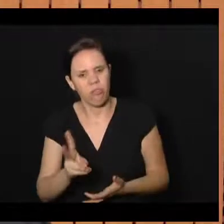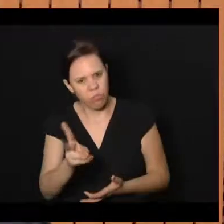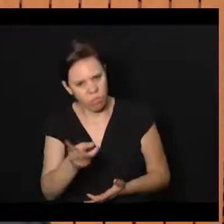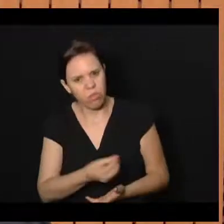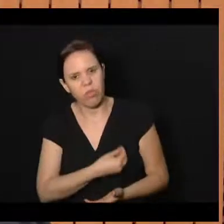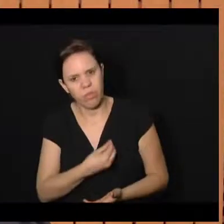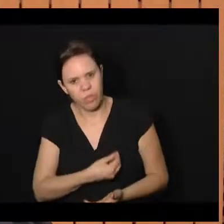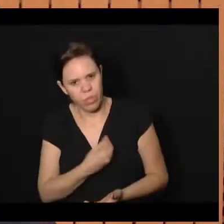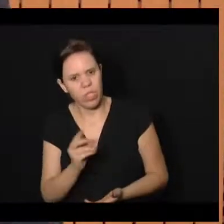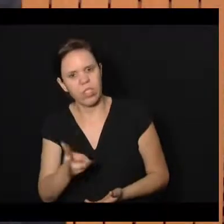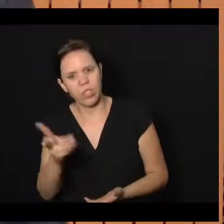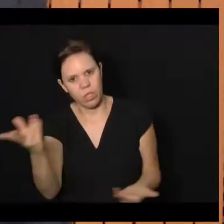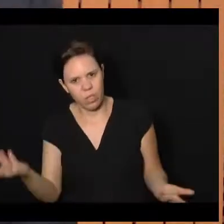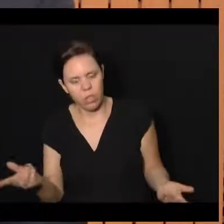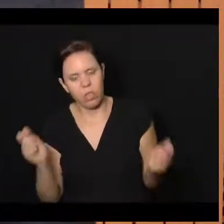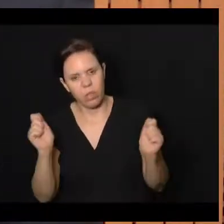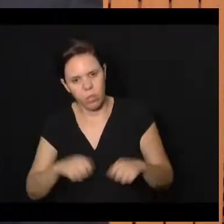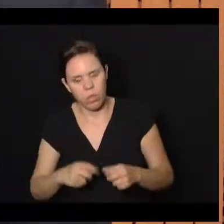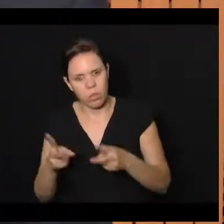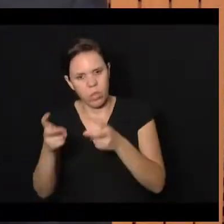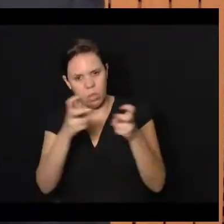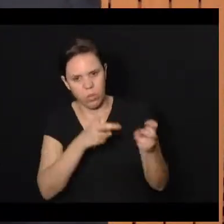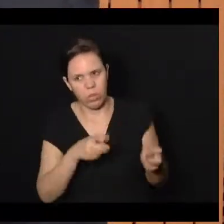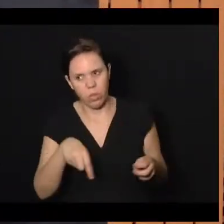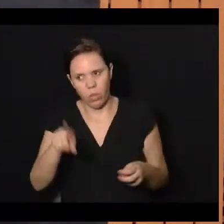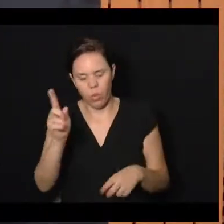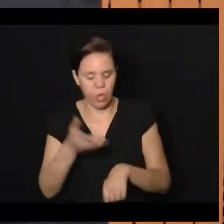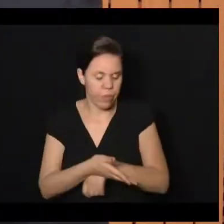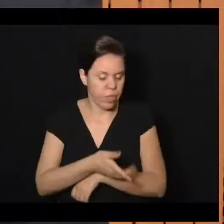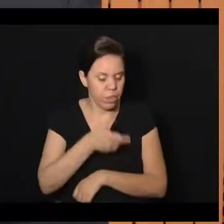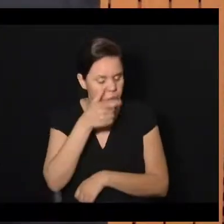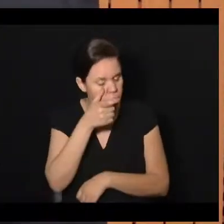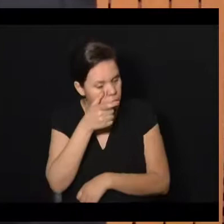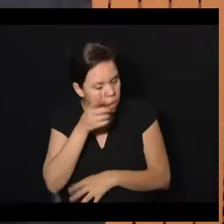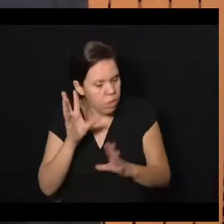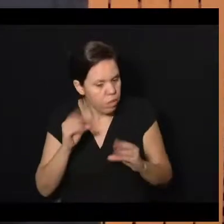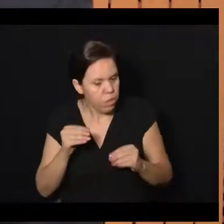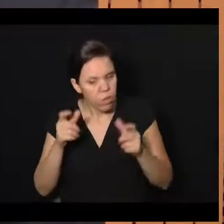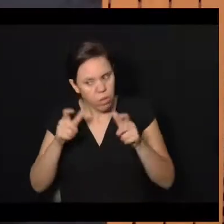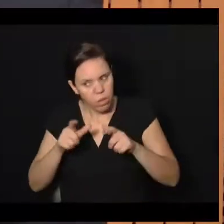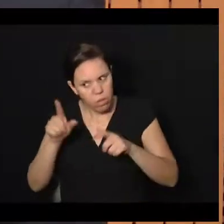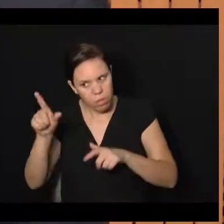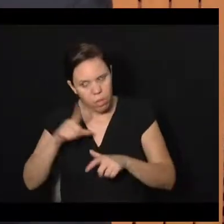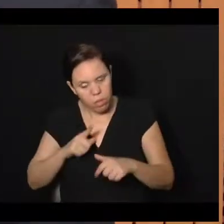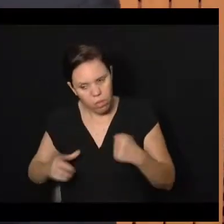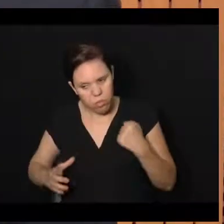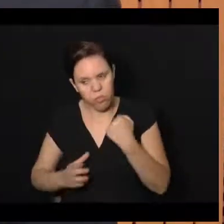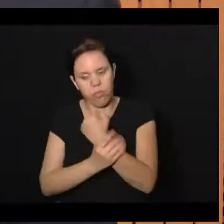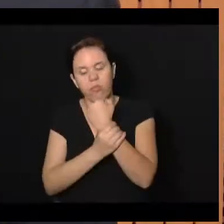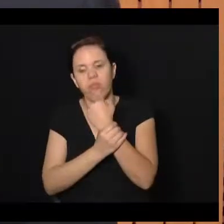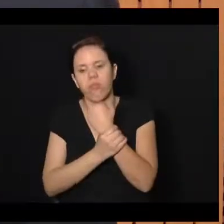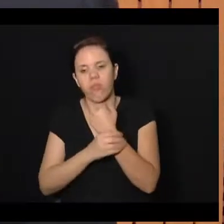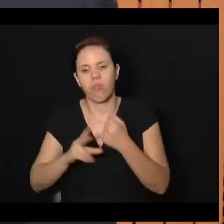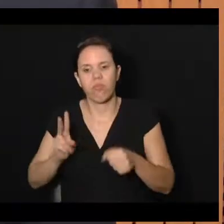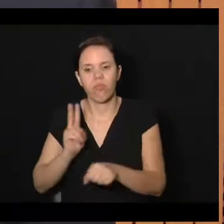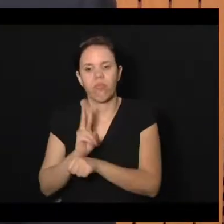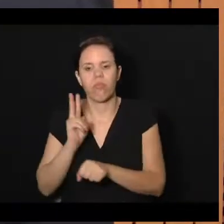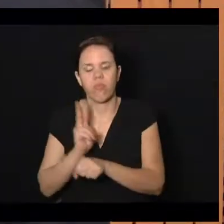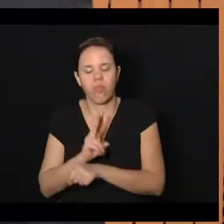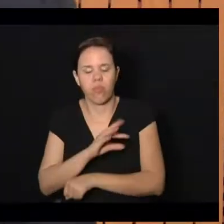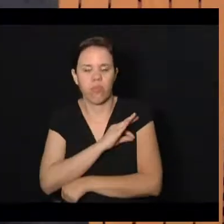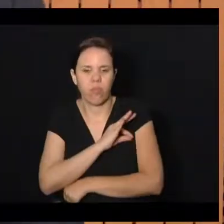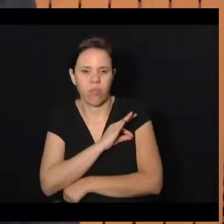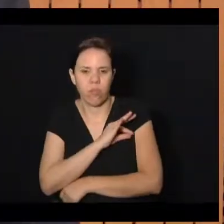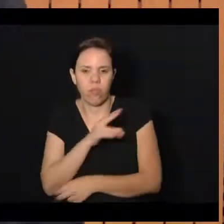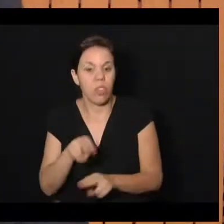pude perceber isso tanto a noite ali e senti que ali é uma forma de estar protegido pela polícia também por